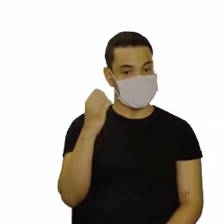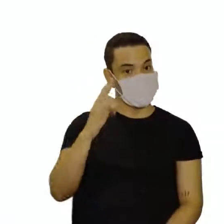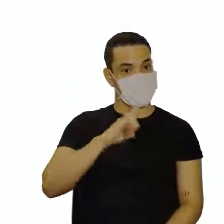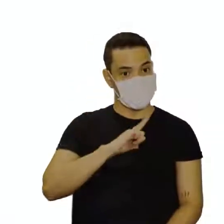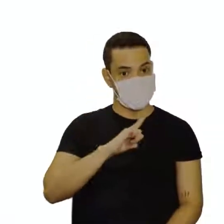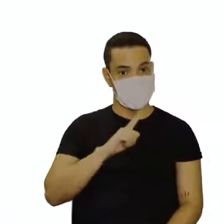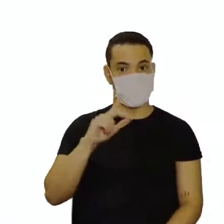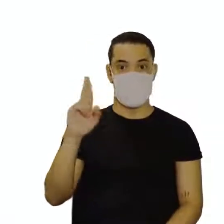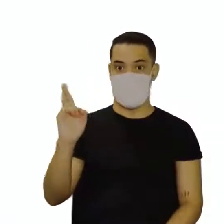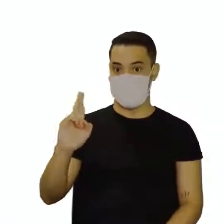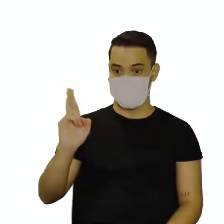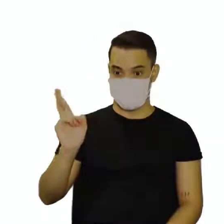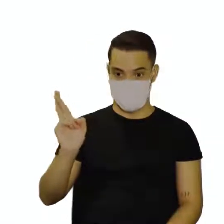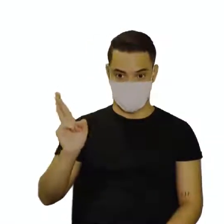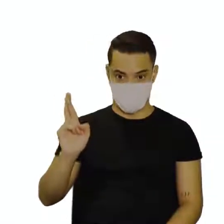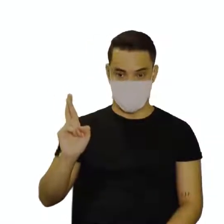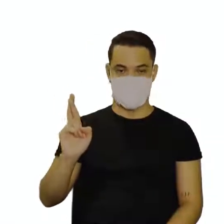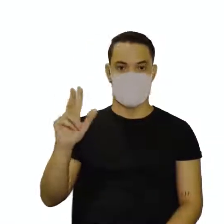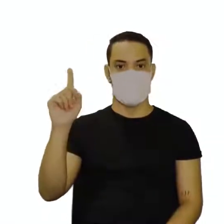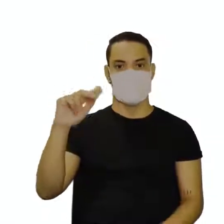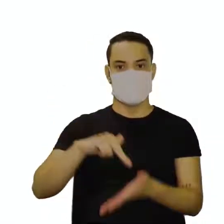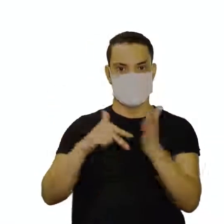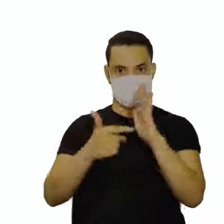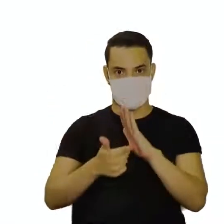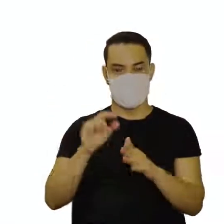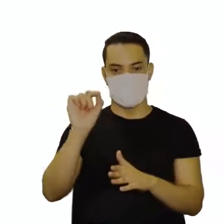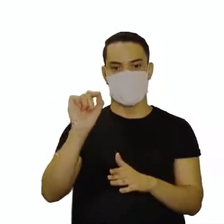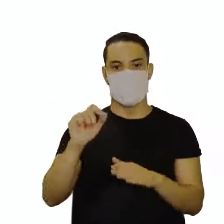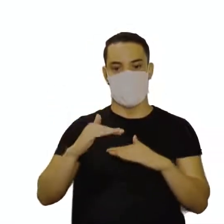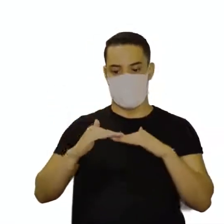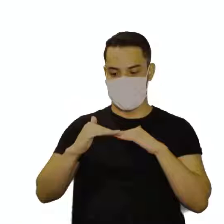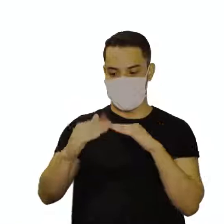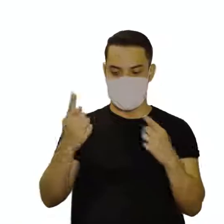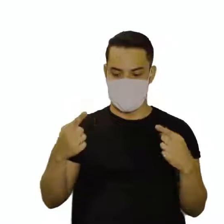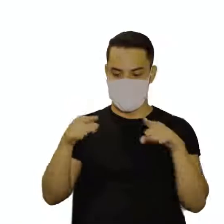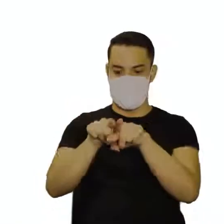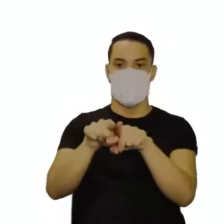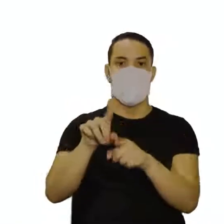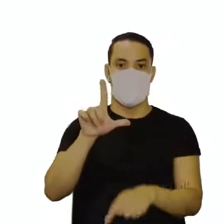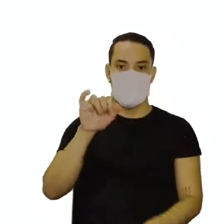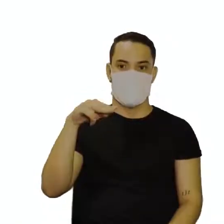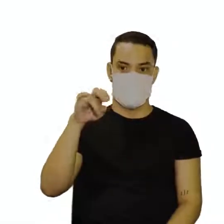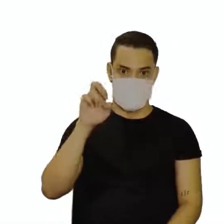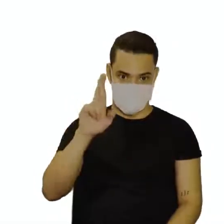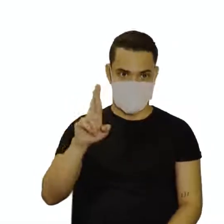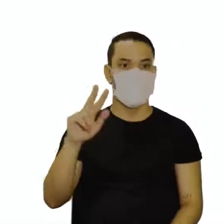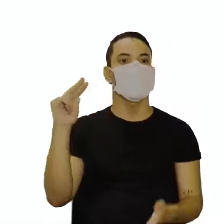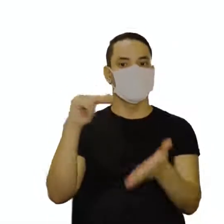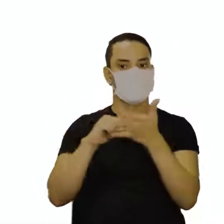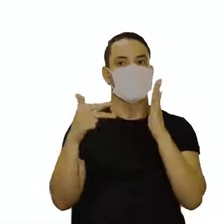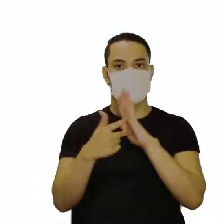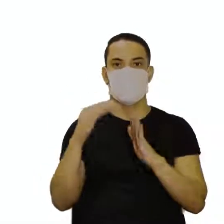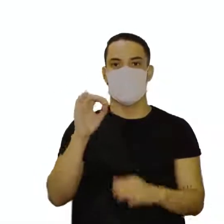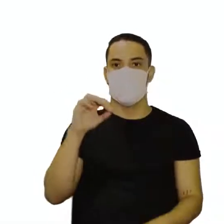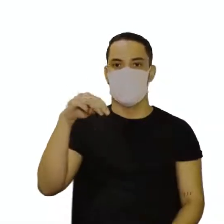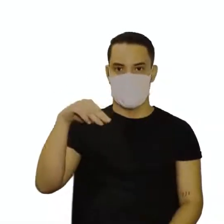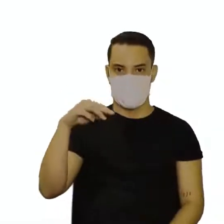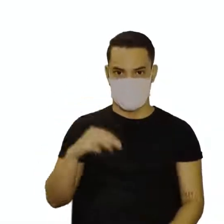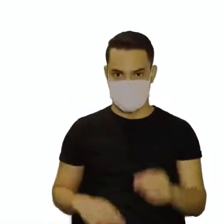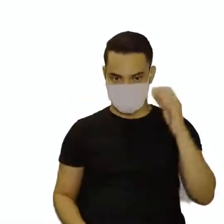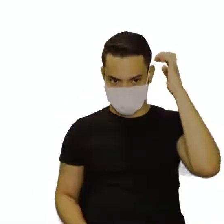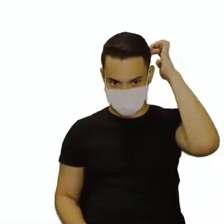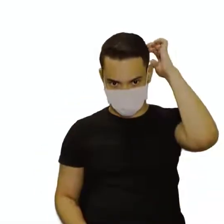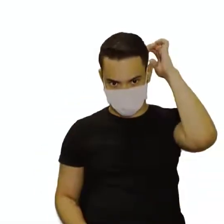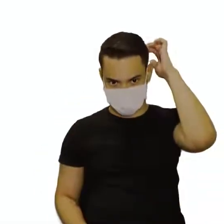tenho um resistor aqui que é linear, eu tenho o quê? Um resistor ôhmico. Então, vamos ver como é que eu